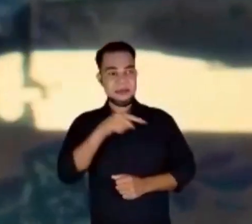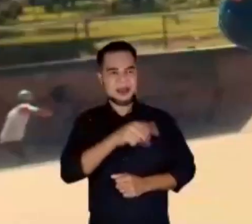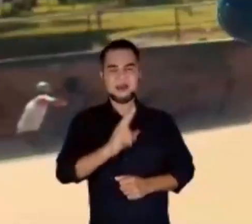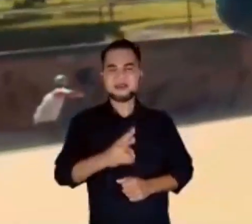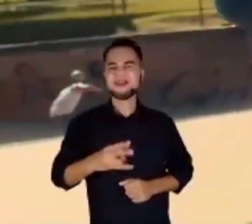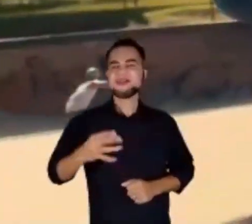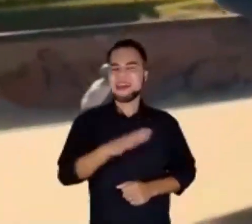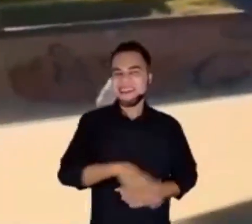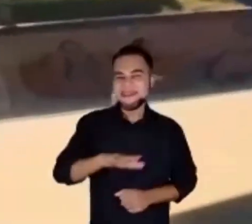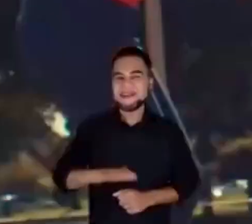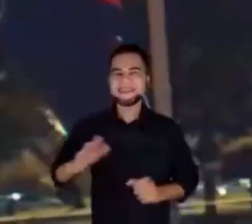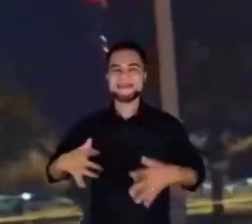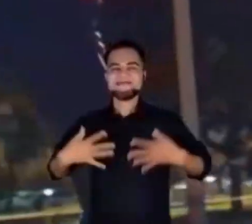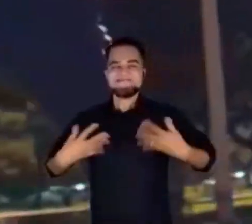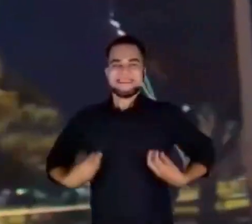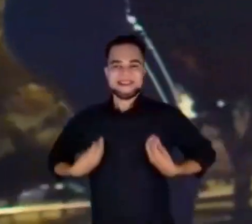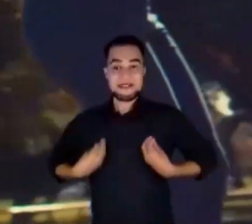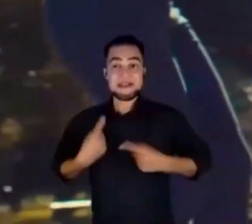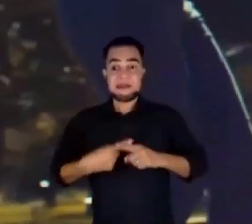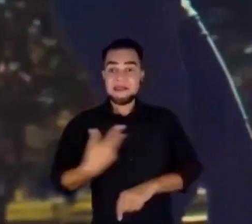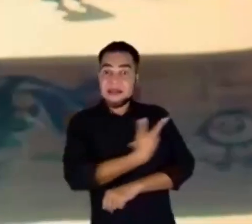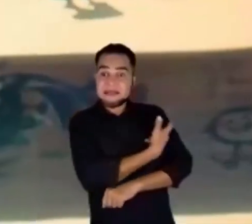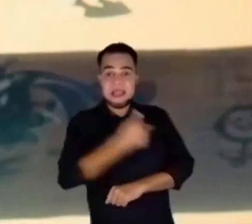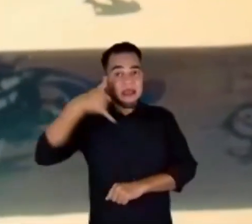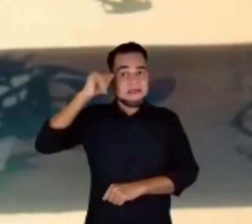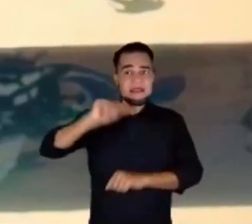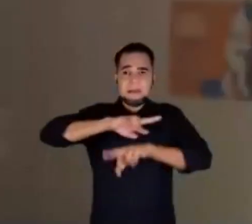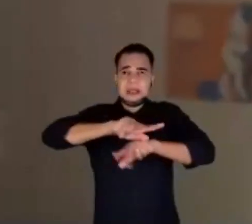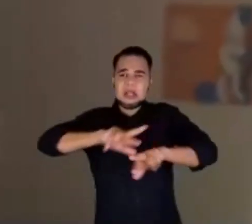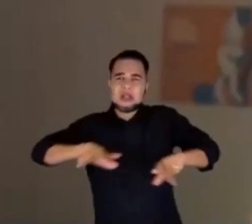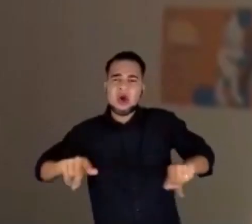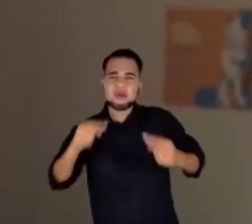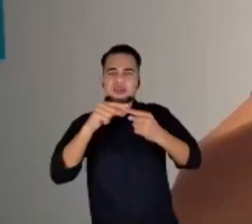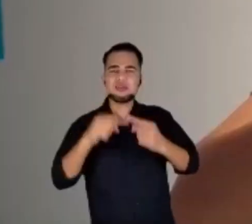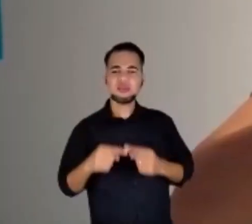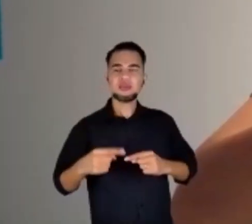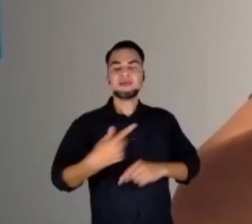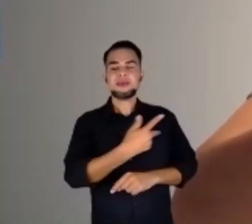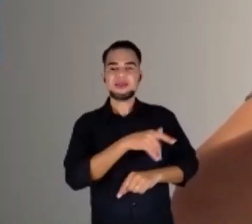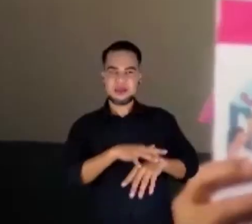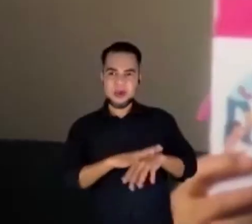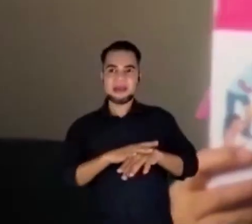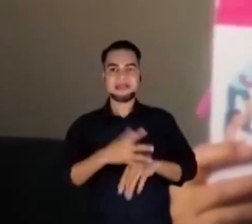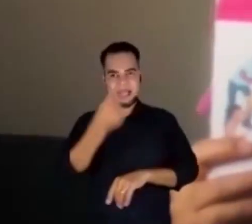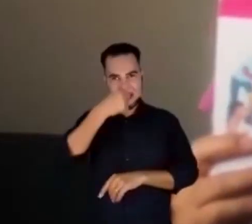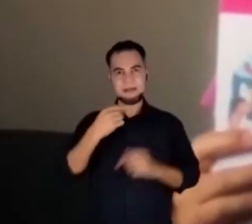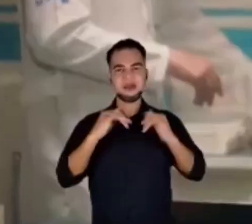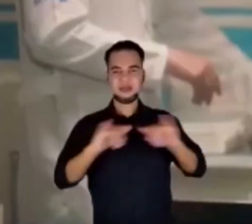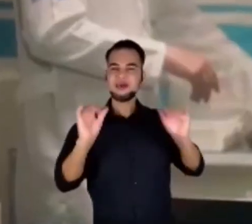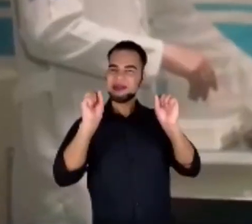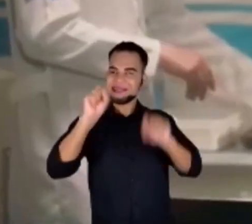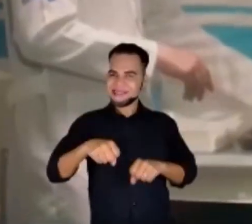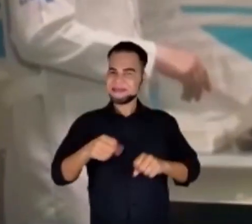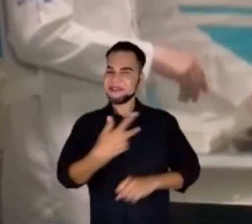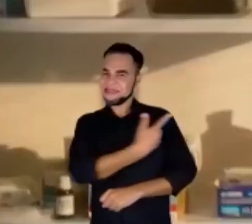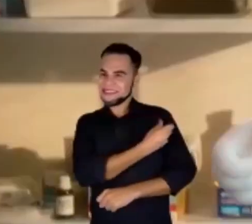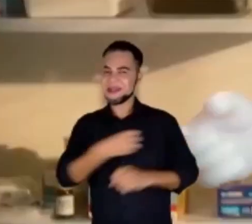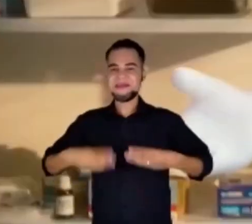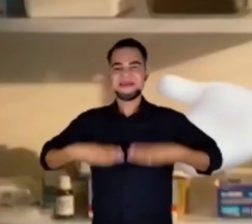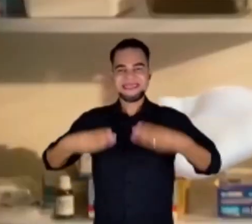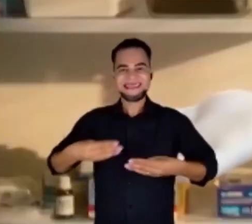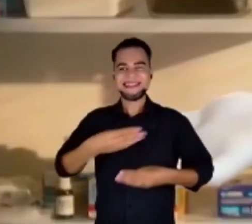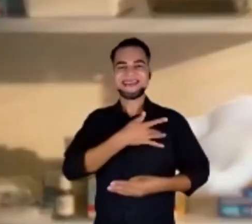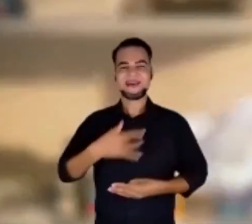lado da Bia, para ela não parar de ter uma infância cheia de vida. Porque a vacina previne milhões de casos da doença. Contra a gripe, eu digo sim pra